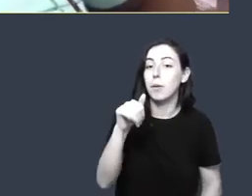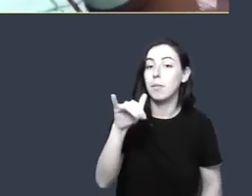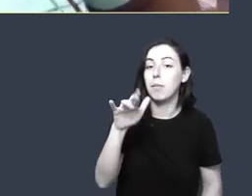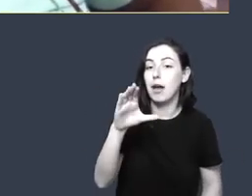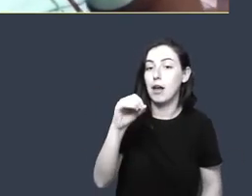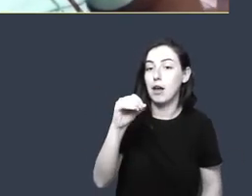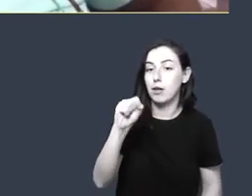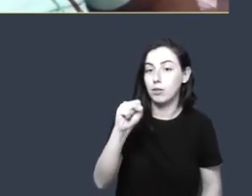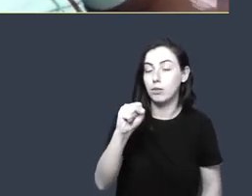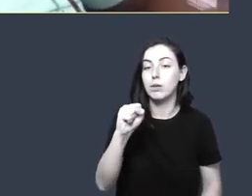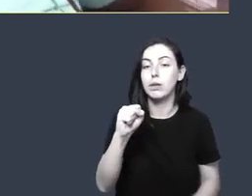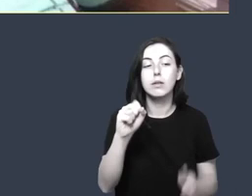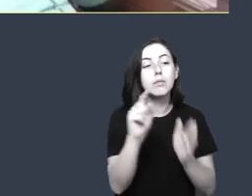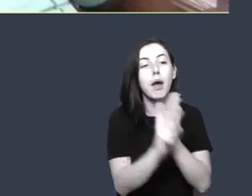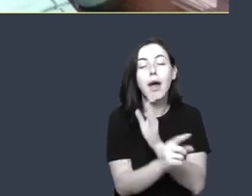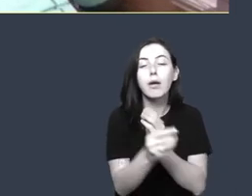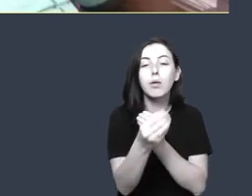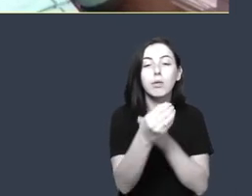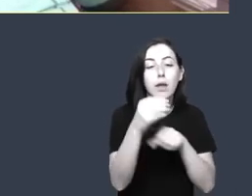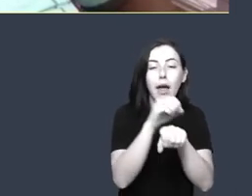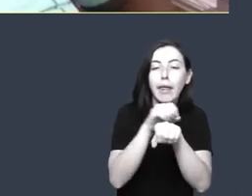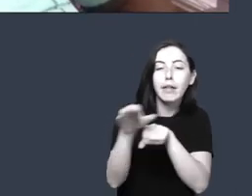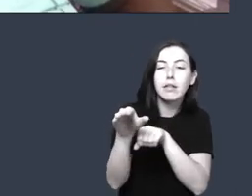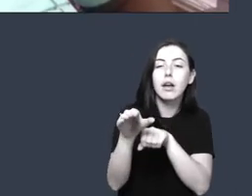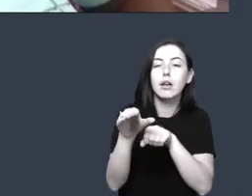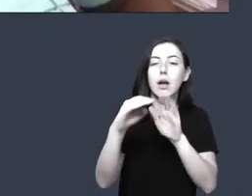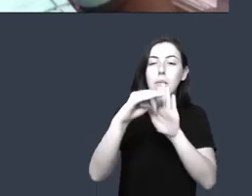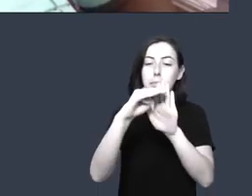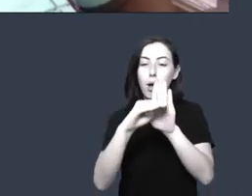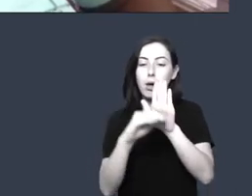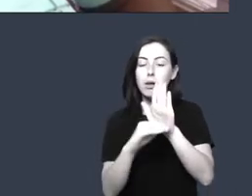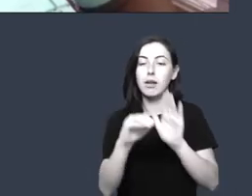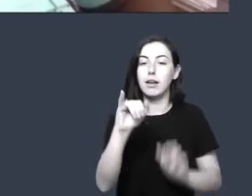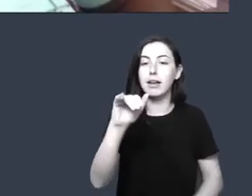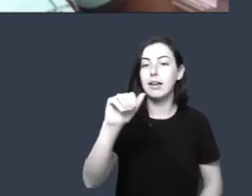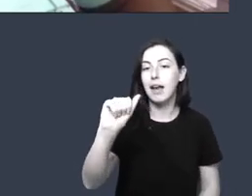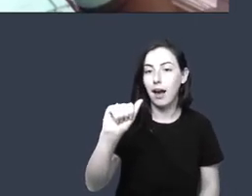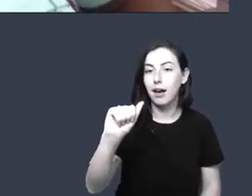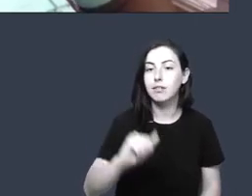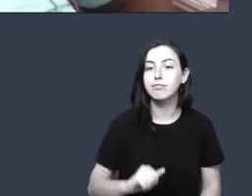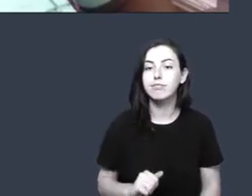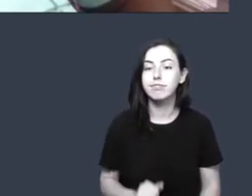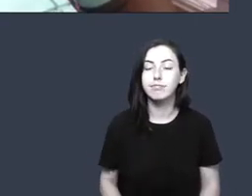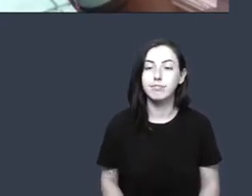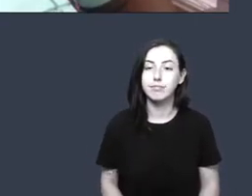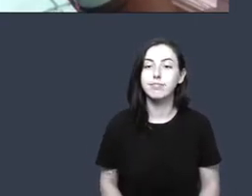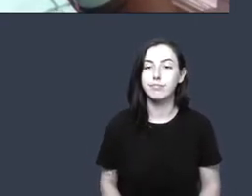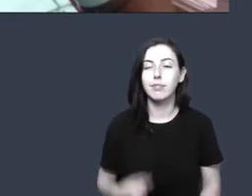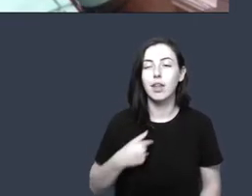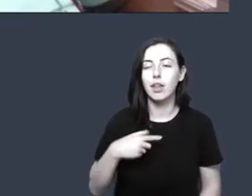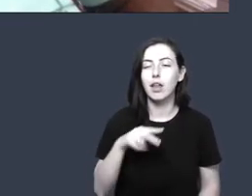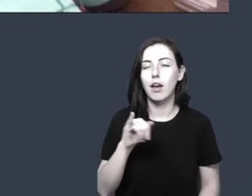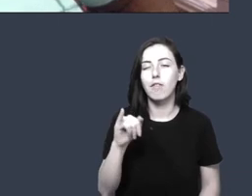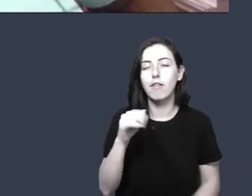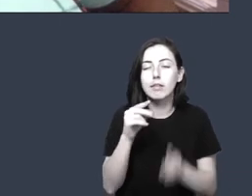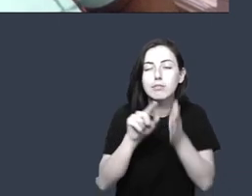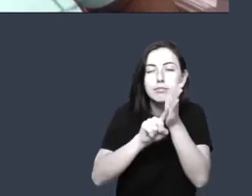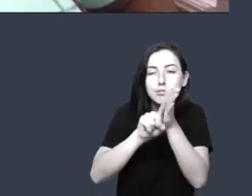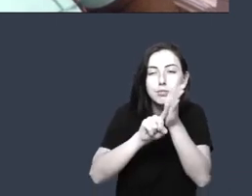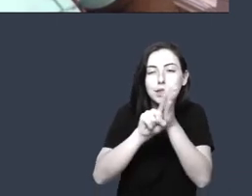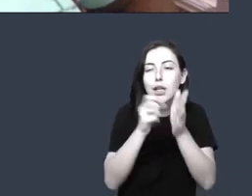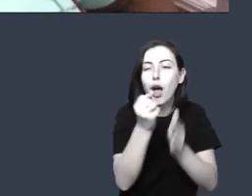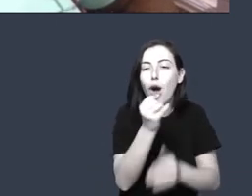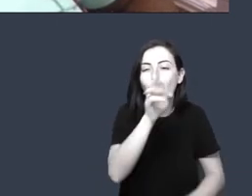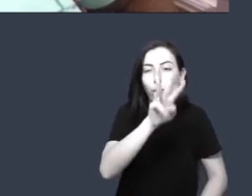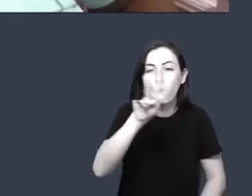indicações de protocolos sobre IA. Eu vou ver se eu acho aqui. alguns sites, eu posso depois botar